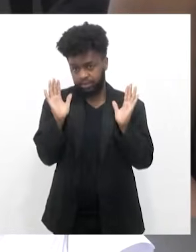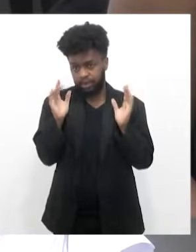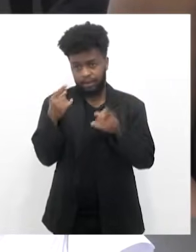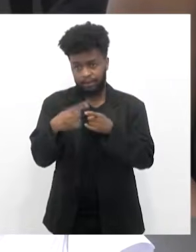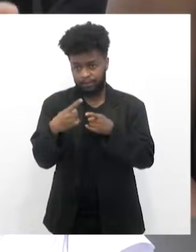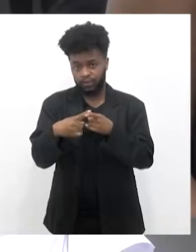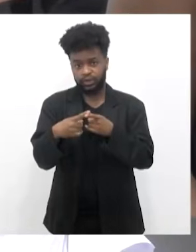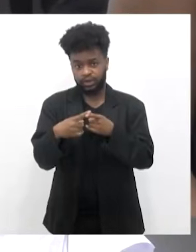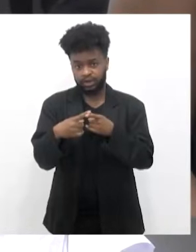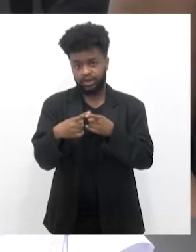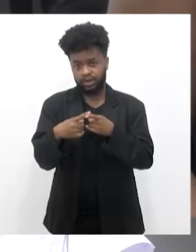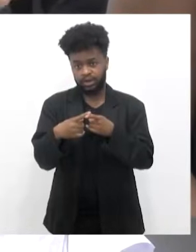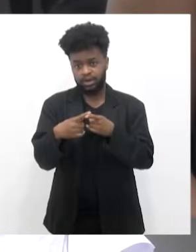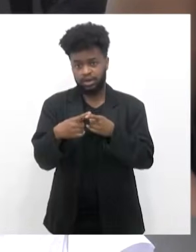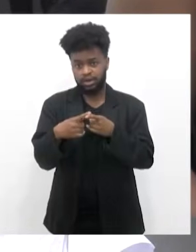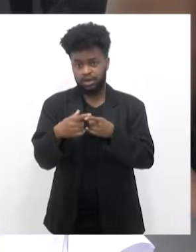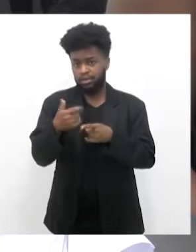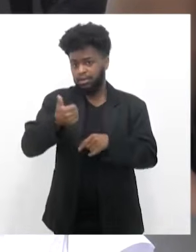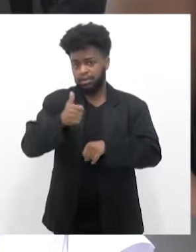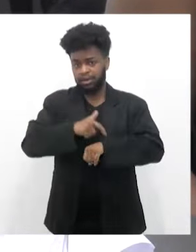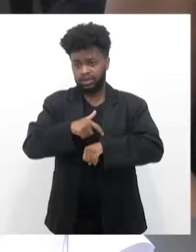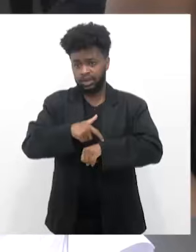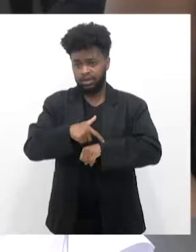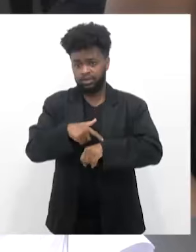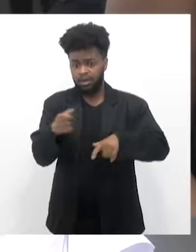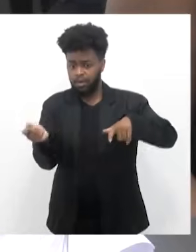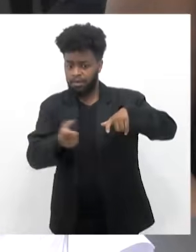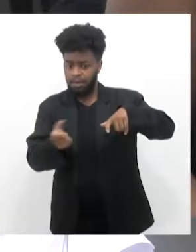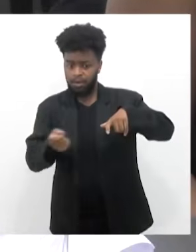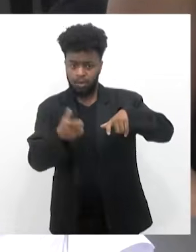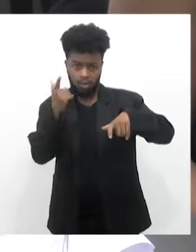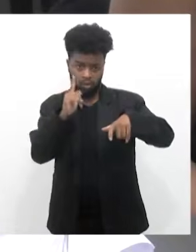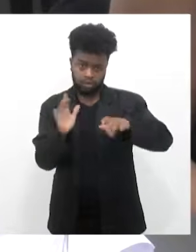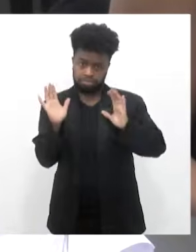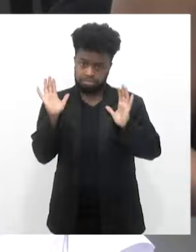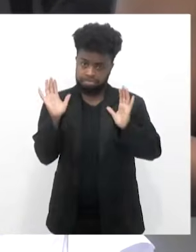assisti. No primeiro tempo deu 2 chutes a gol e fez os 2 gols.